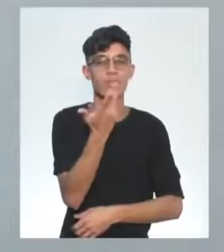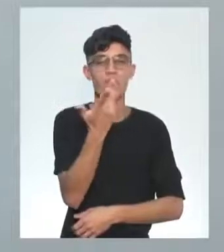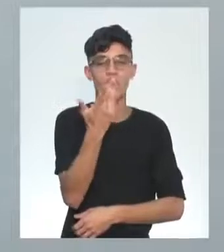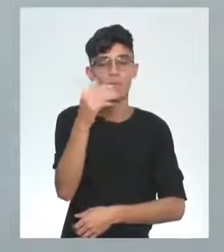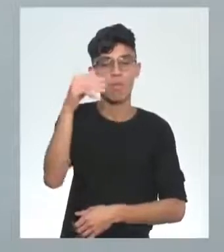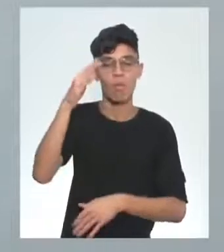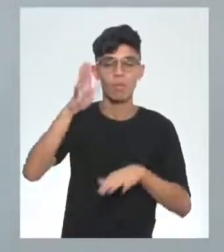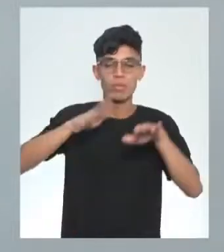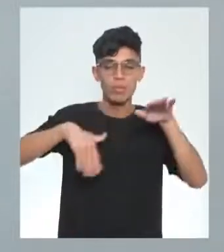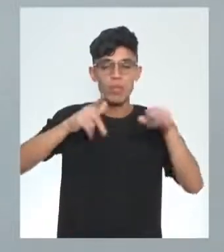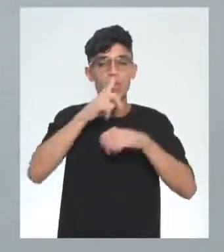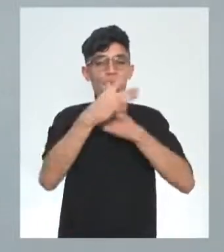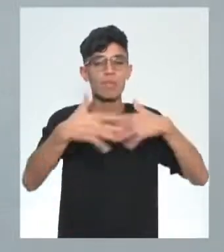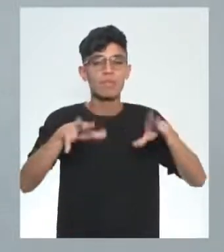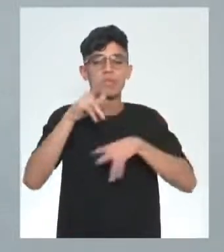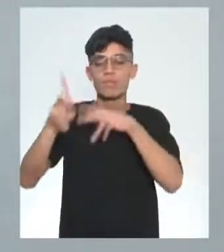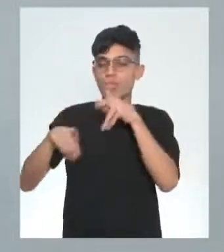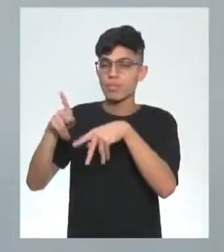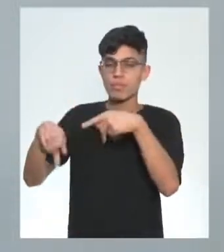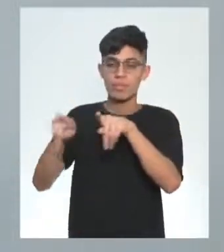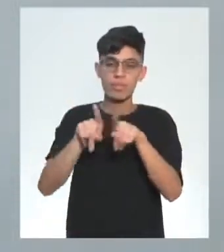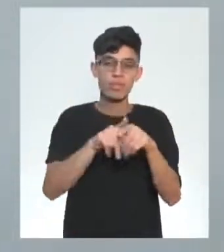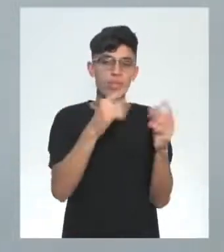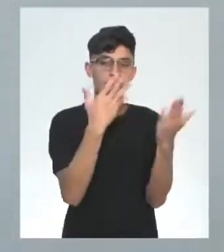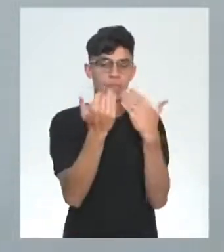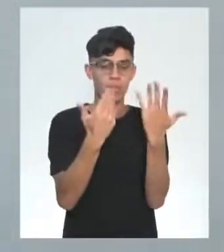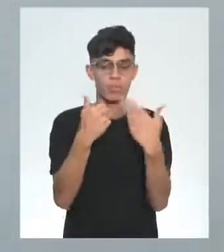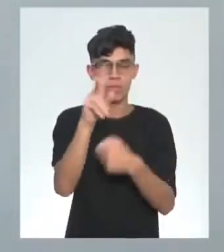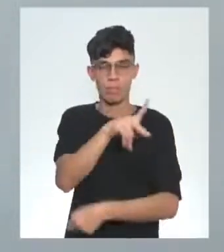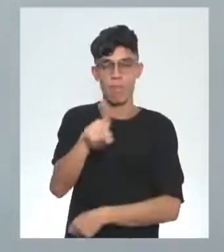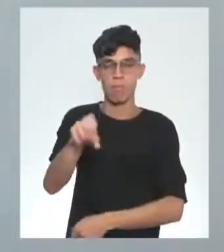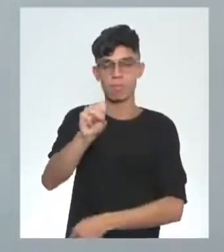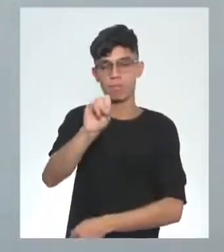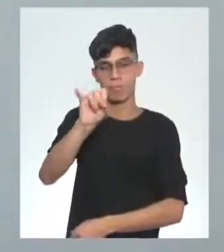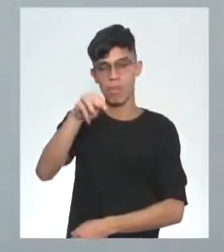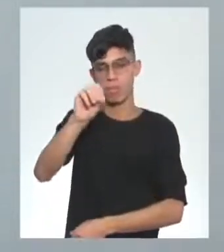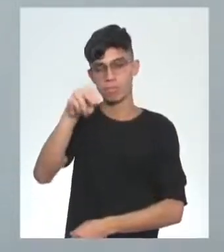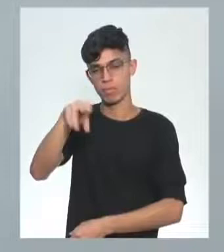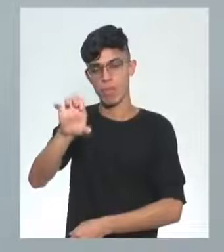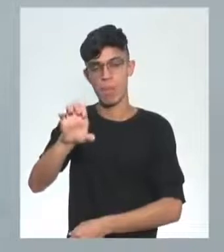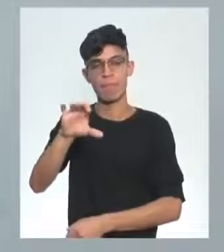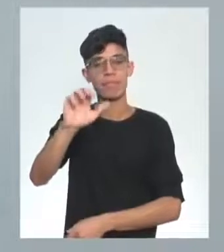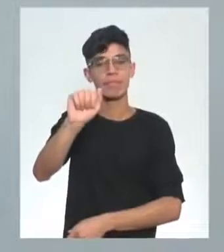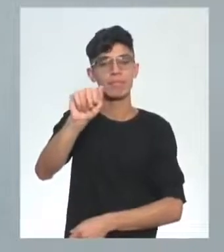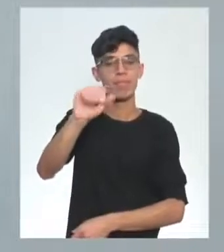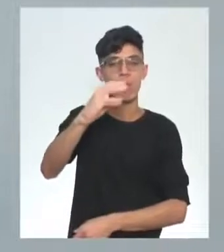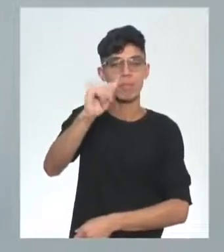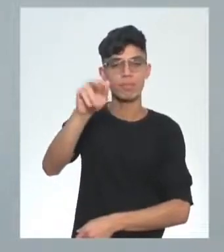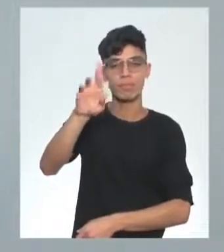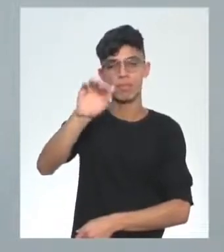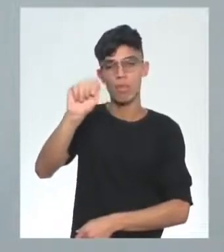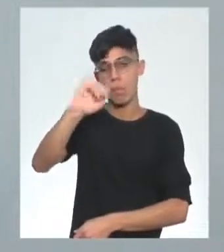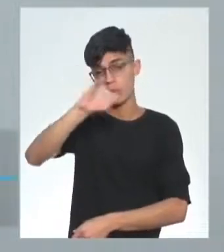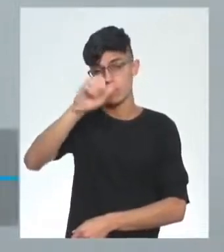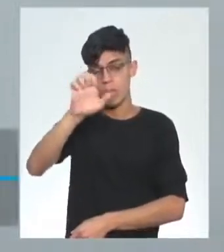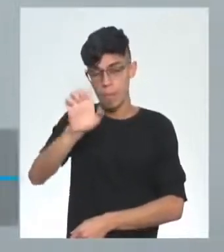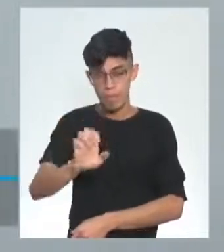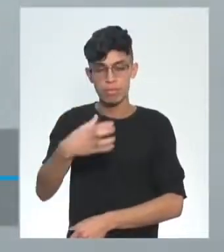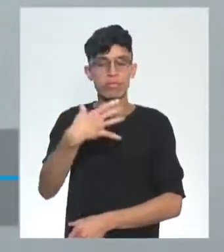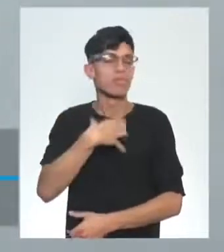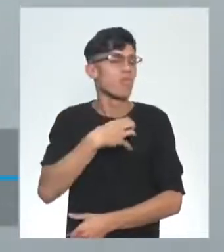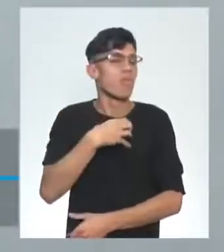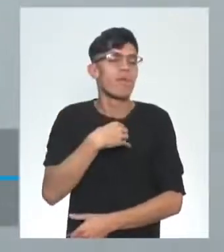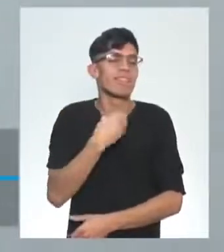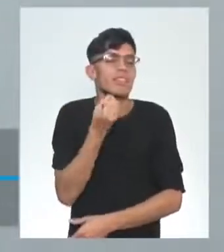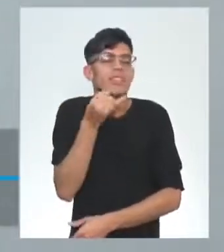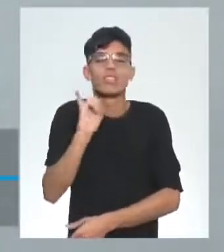mar, o povo. E a gente estava conversando que a professora Simone falou do acarajé. E eu concordo com a professora Simone, porque se eu for para a Bahia e não comer acarajé,